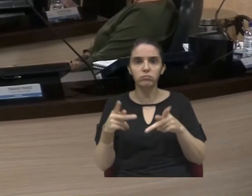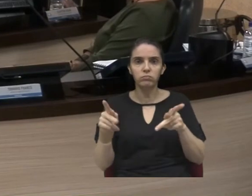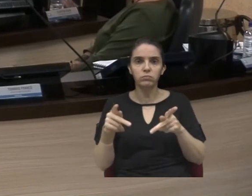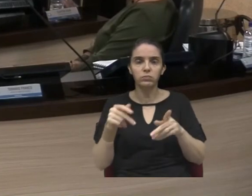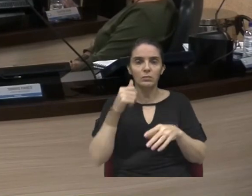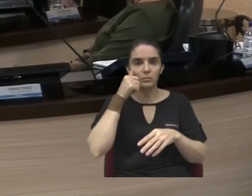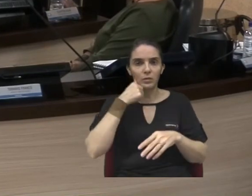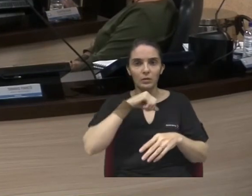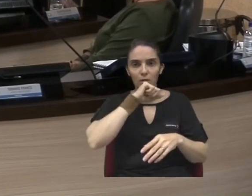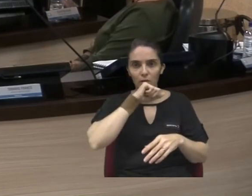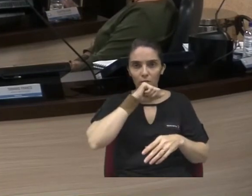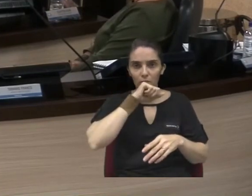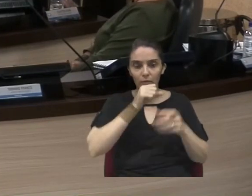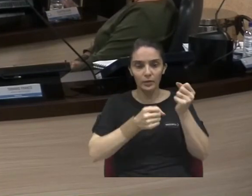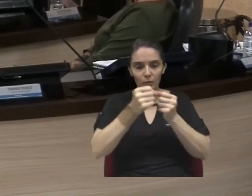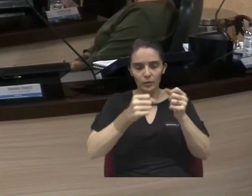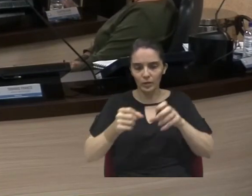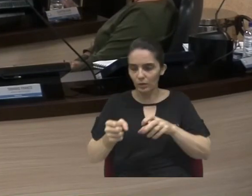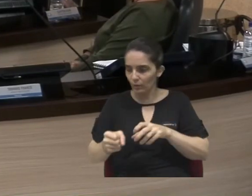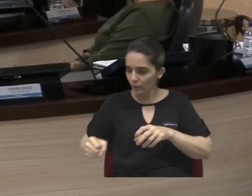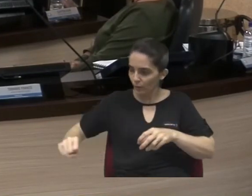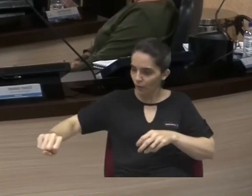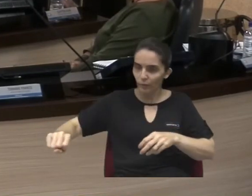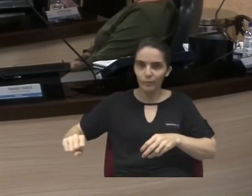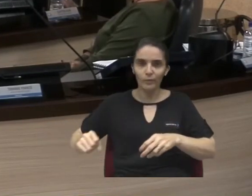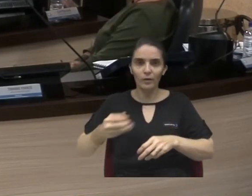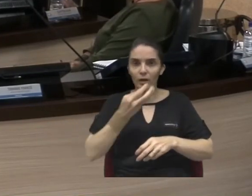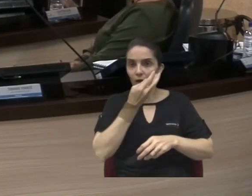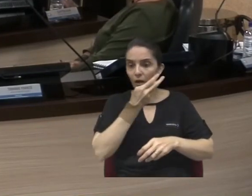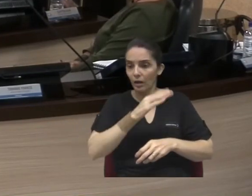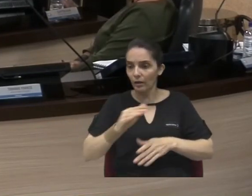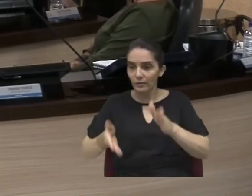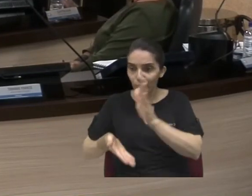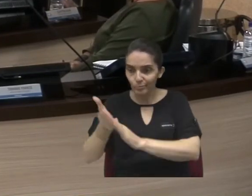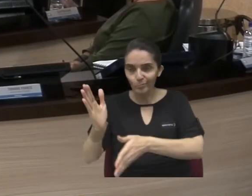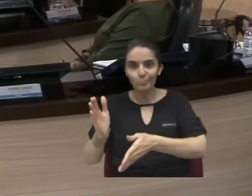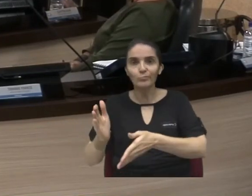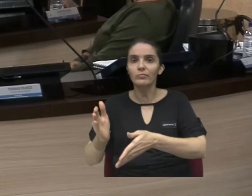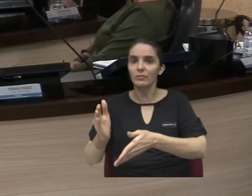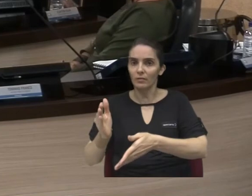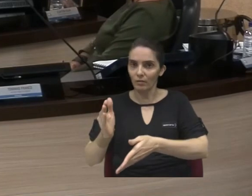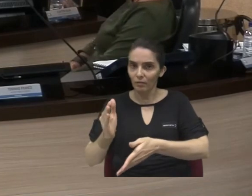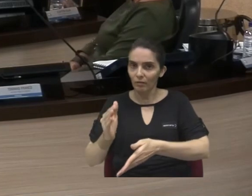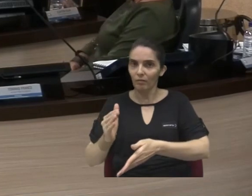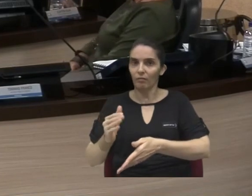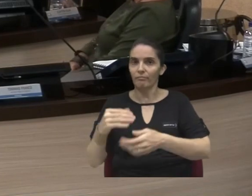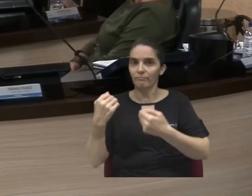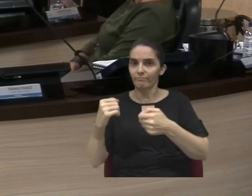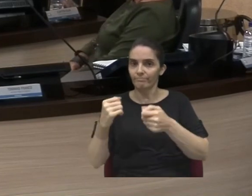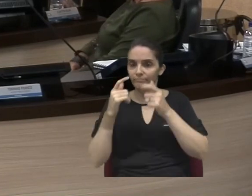criança correu. Então ali eu acho que é muito complicado essas duas questões, a vigilância